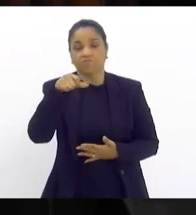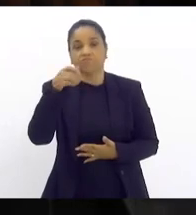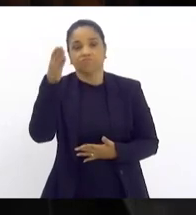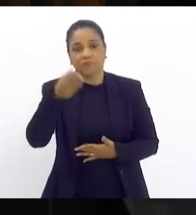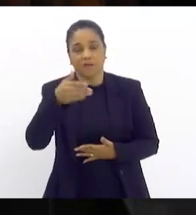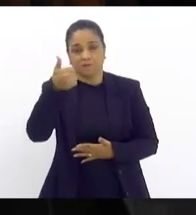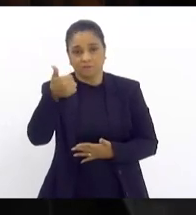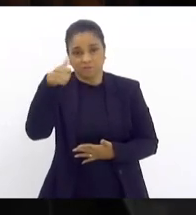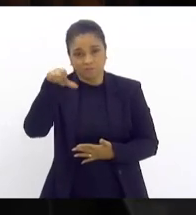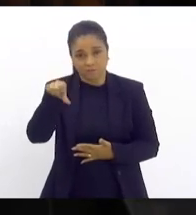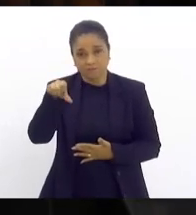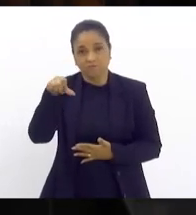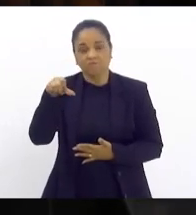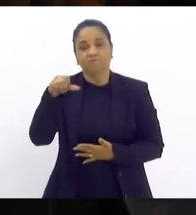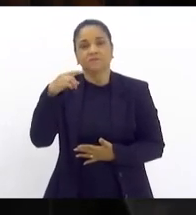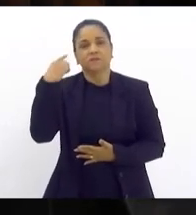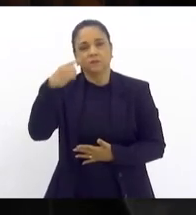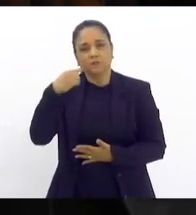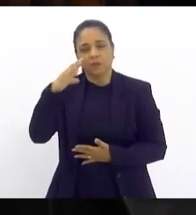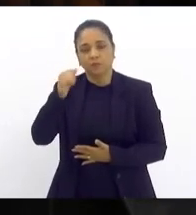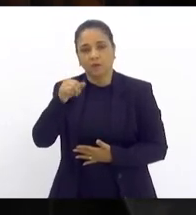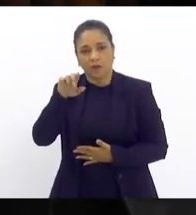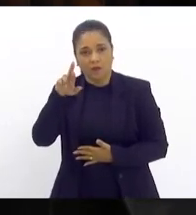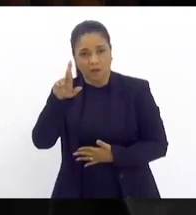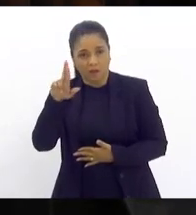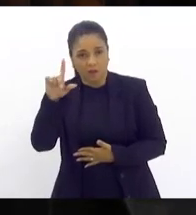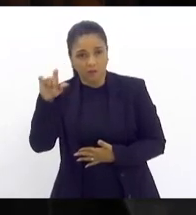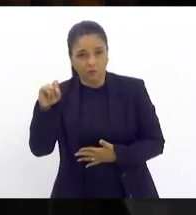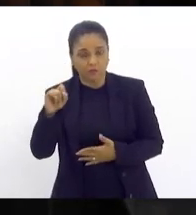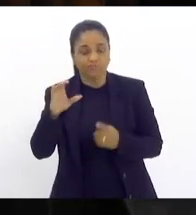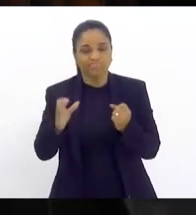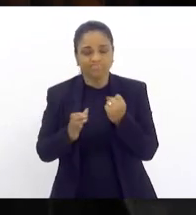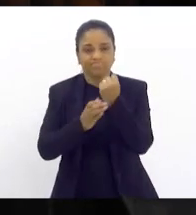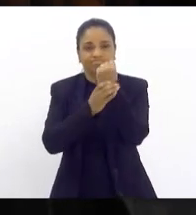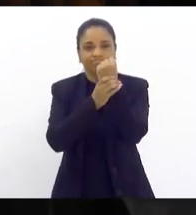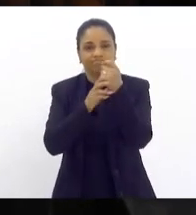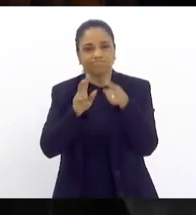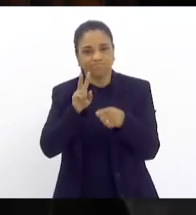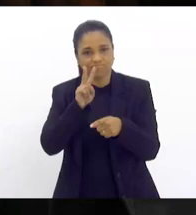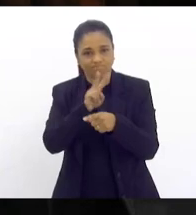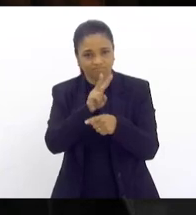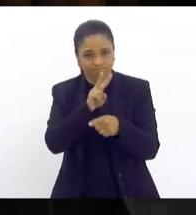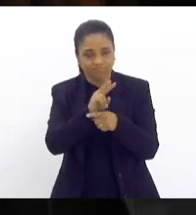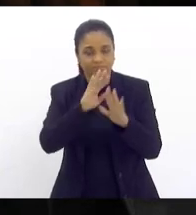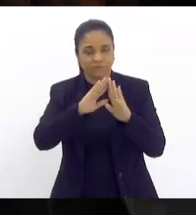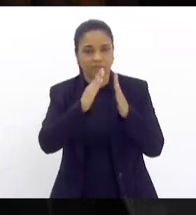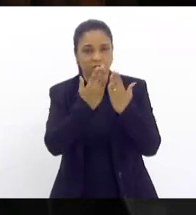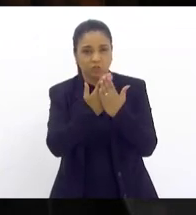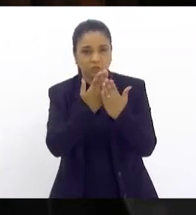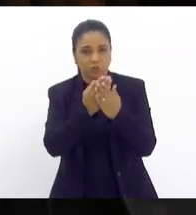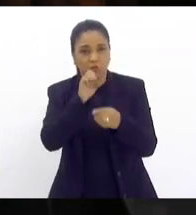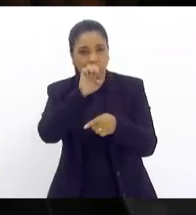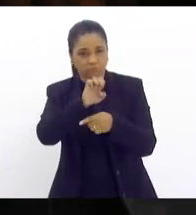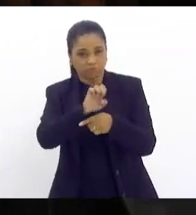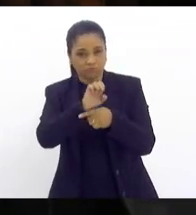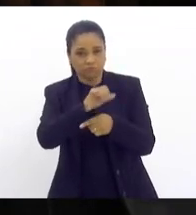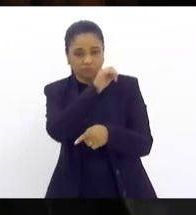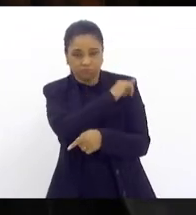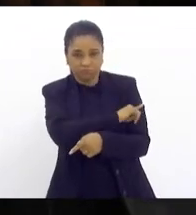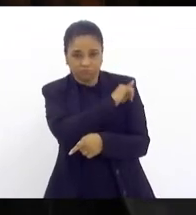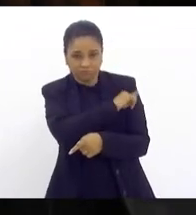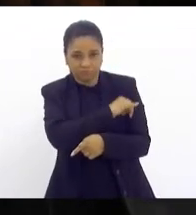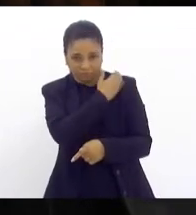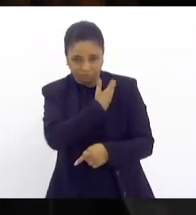que cria o índice de segurança das escolas da rede de ensino Público do Estado do Rio de Janeiro acho que o projeto